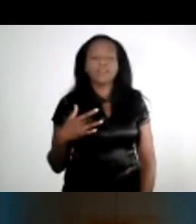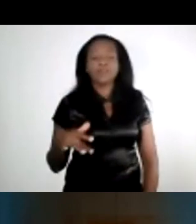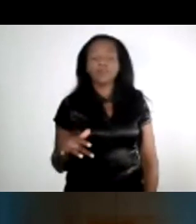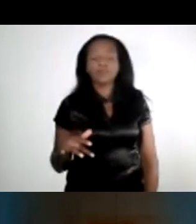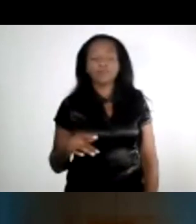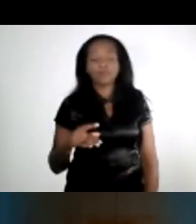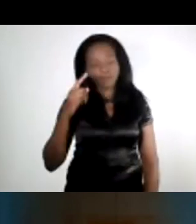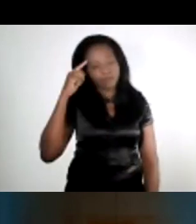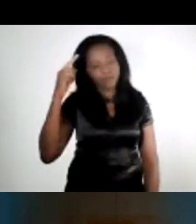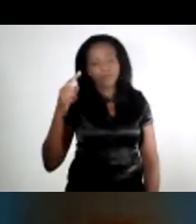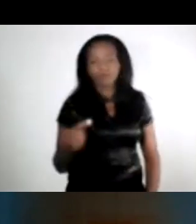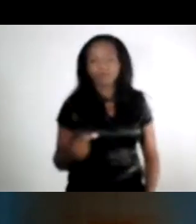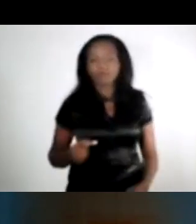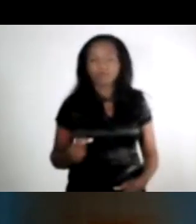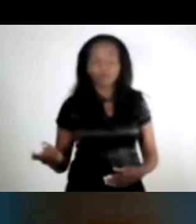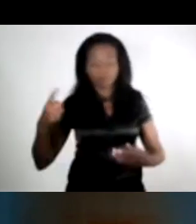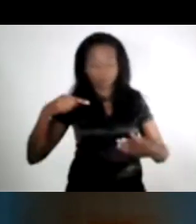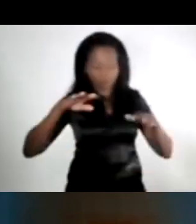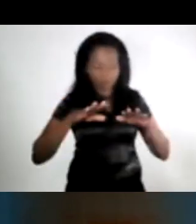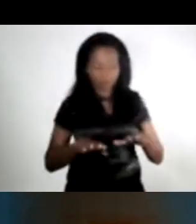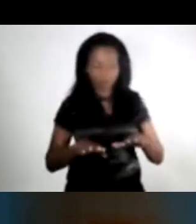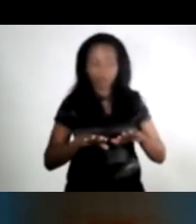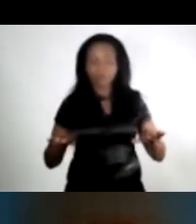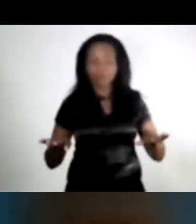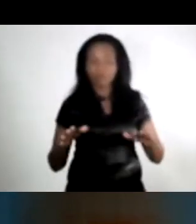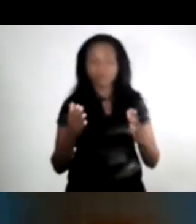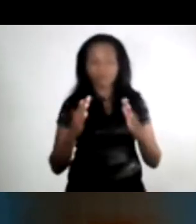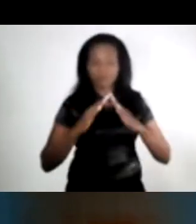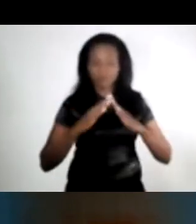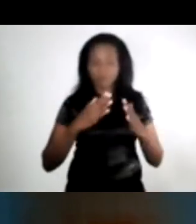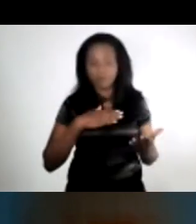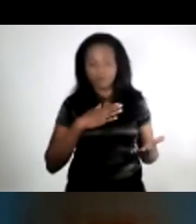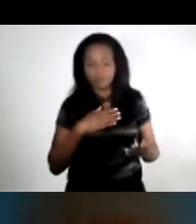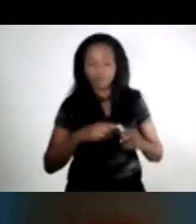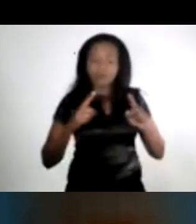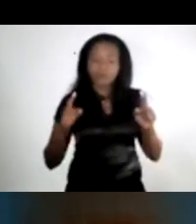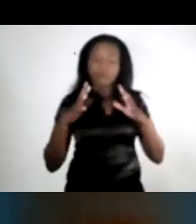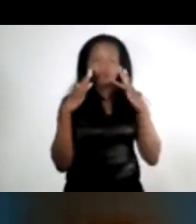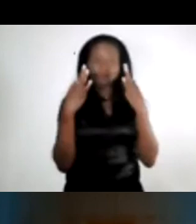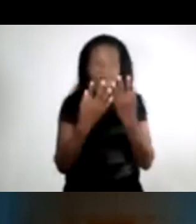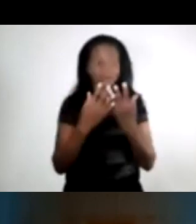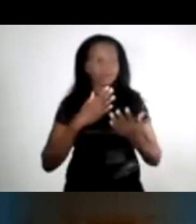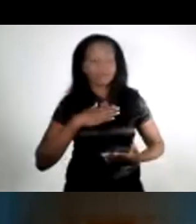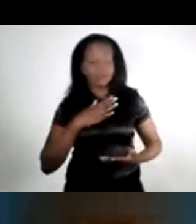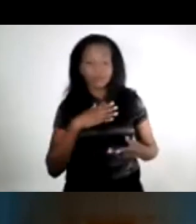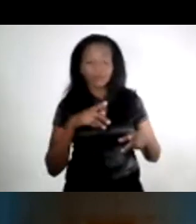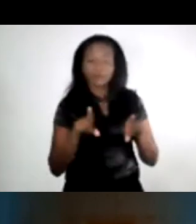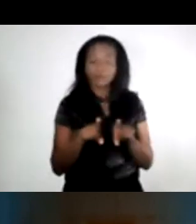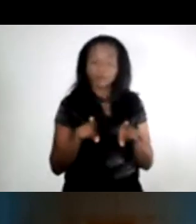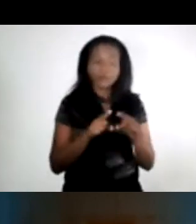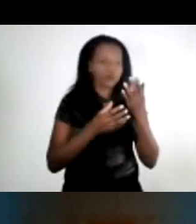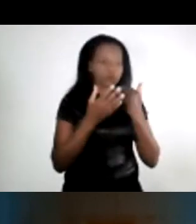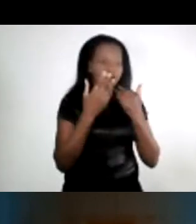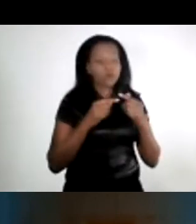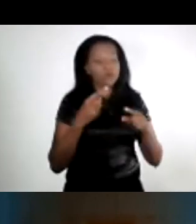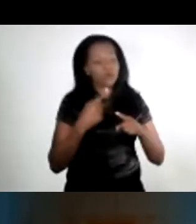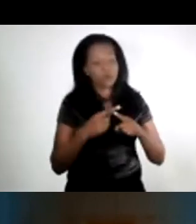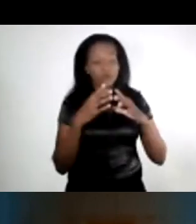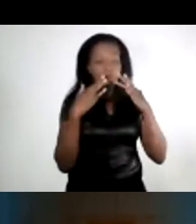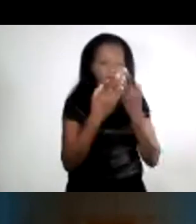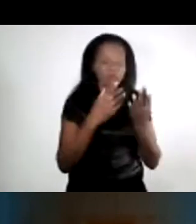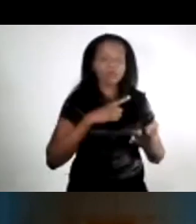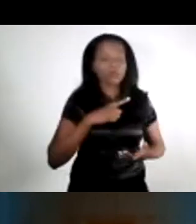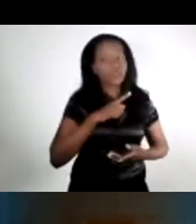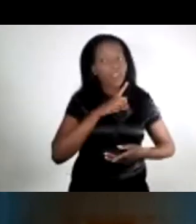né? Chega na nossa mesa, mas também chega na mesa da minha família também, que eu tenho familiares lá em São Paulo, na periferia de